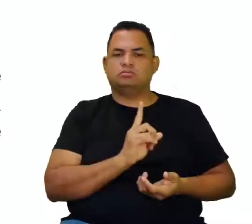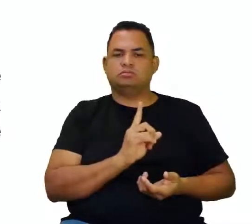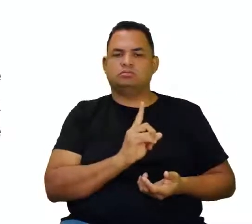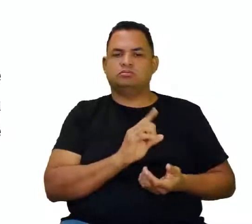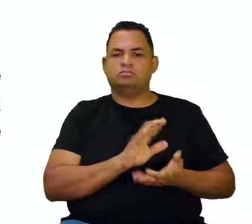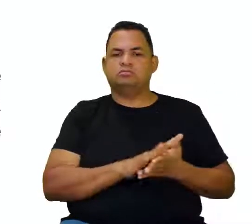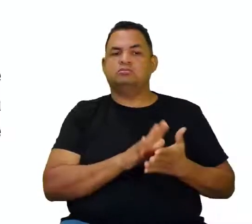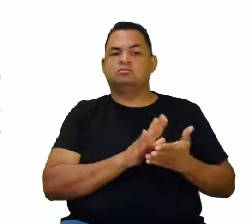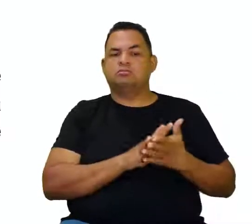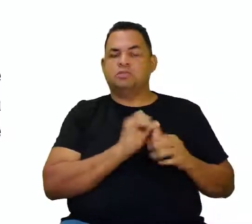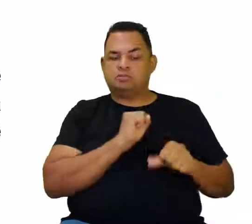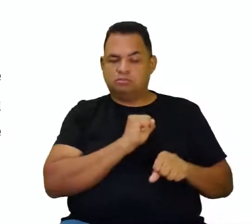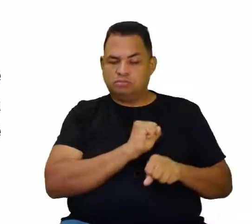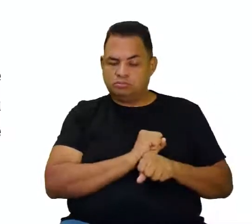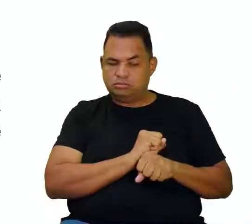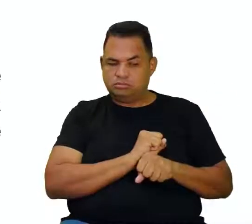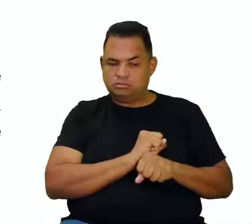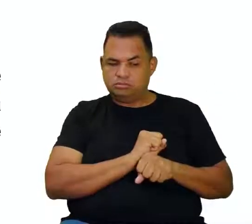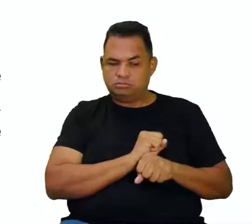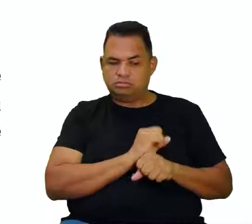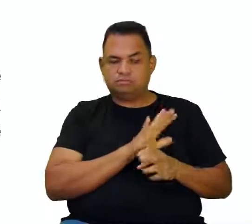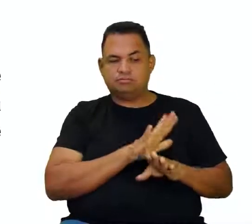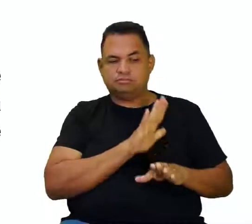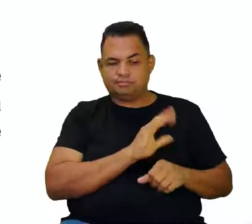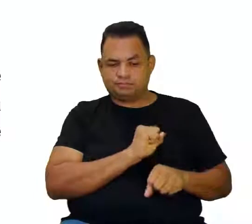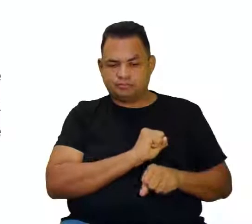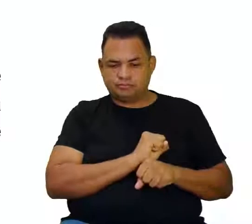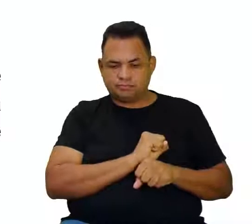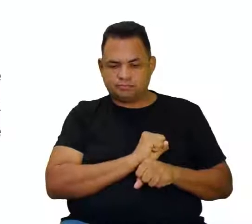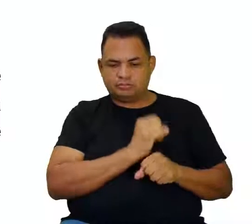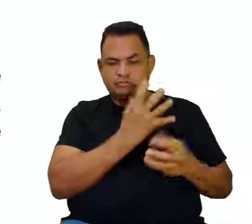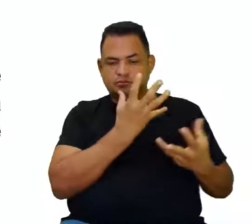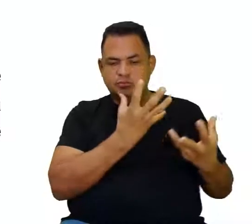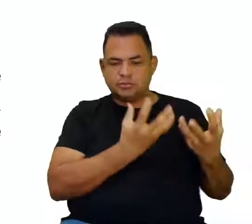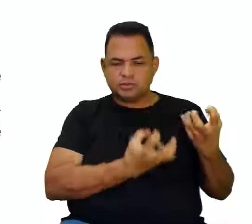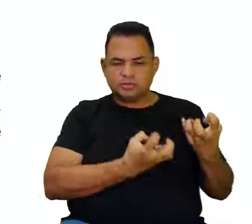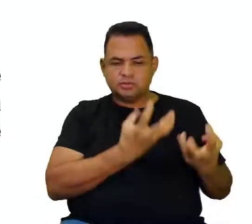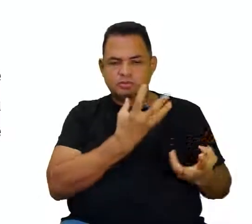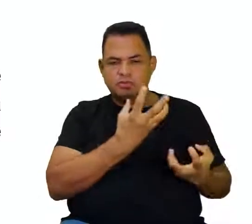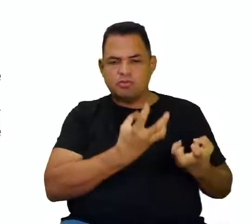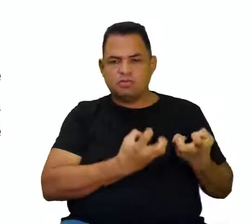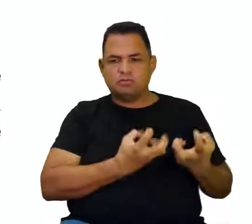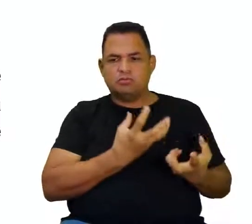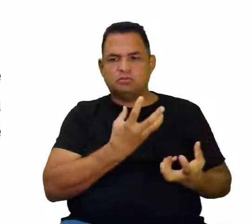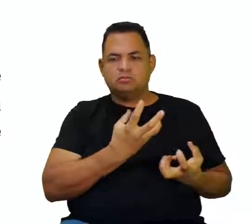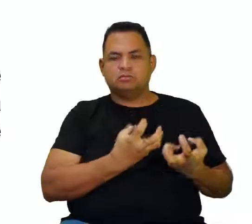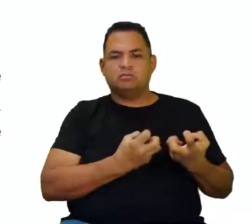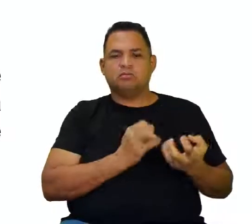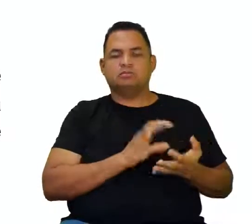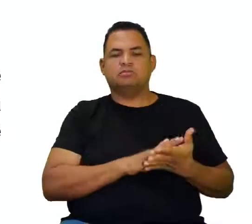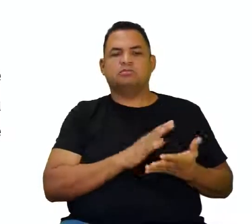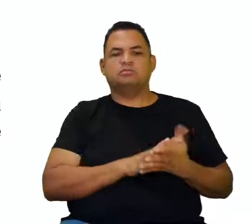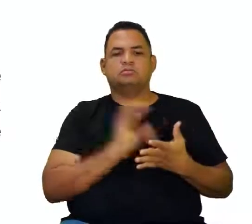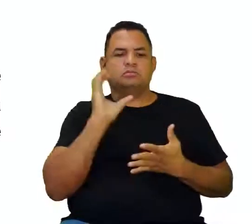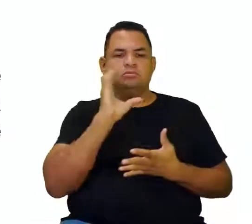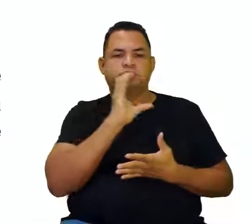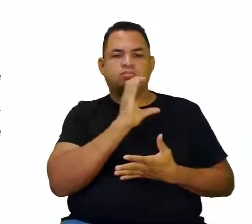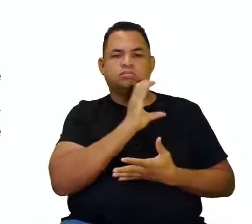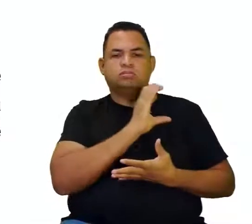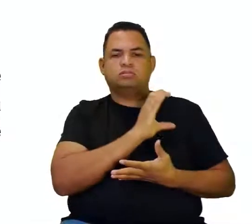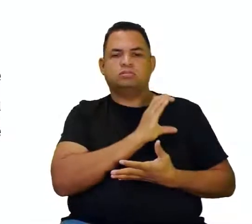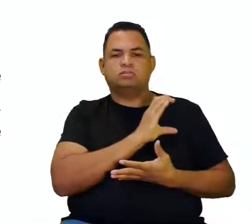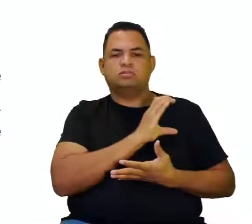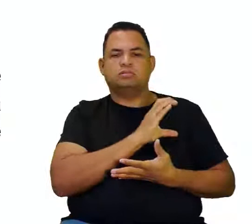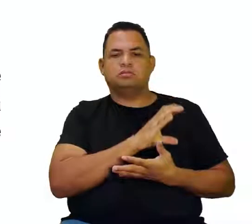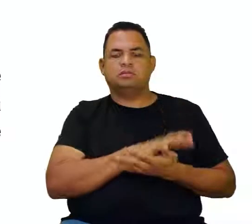Ela vai permanecer estável, vai ficar ali absorvendo calor, até que desse calor absorvido,